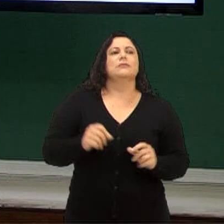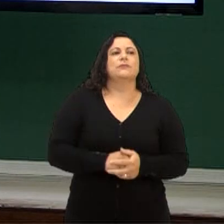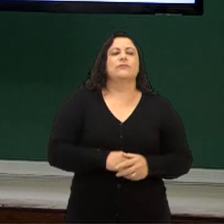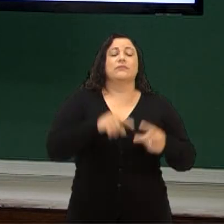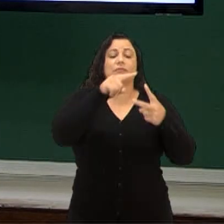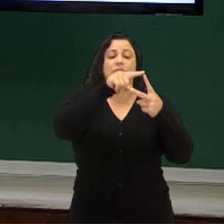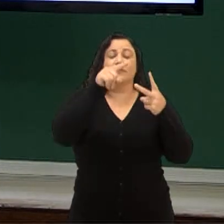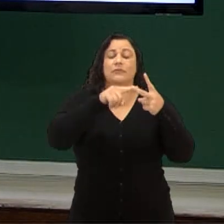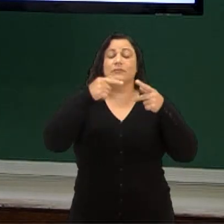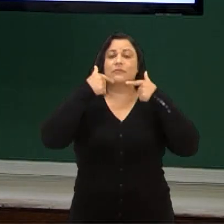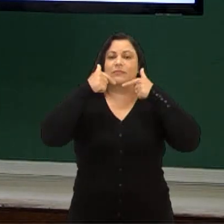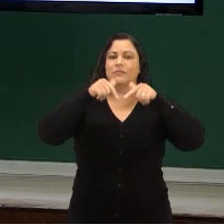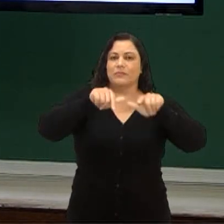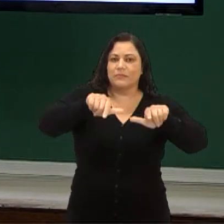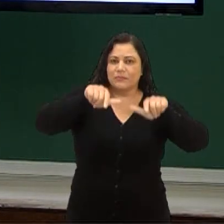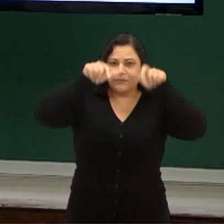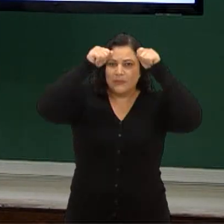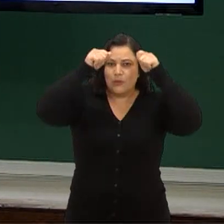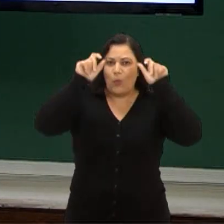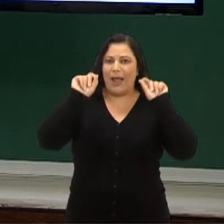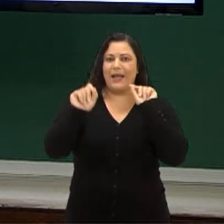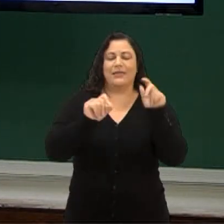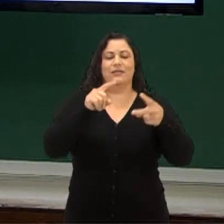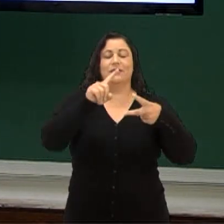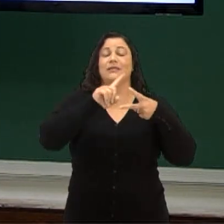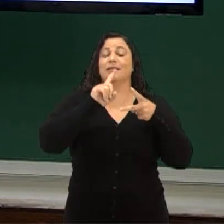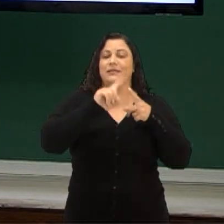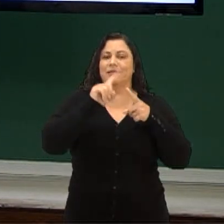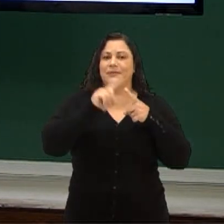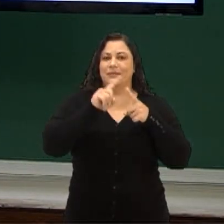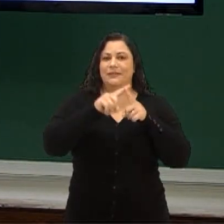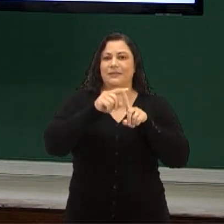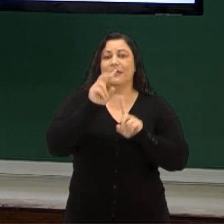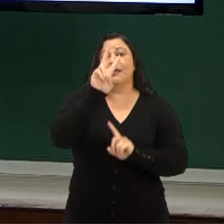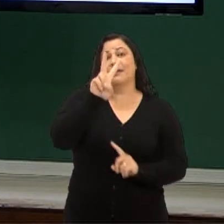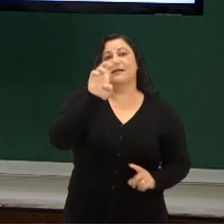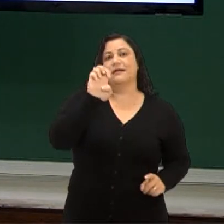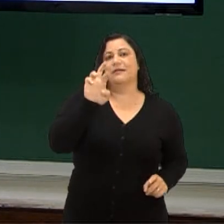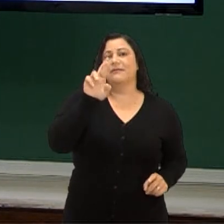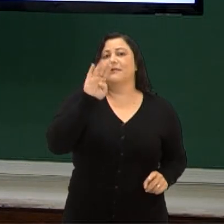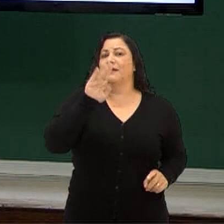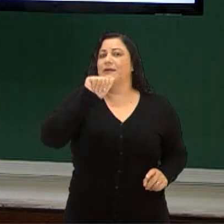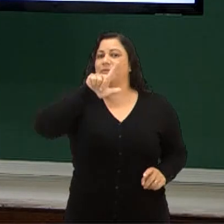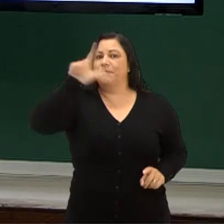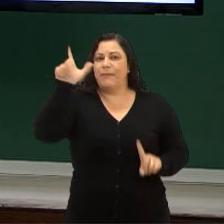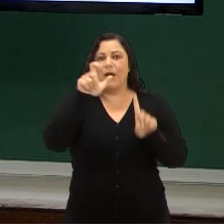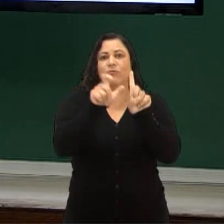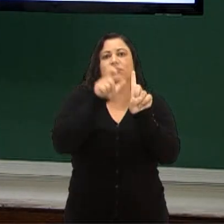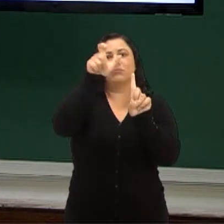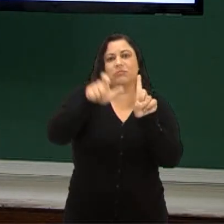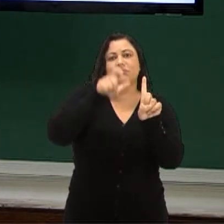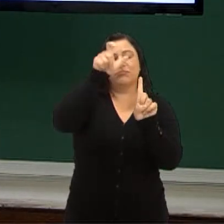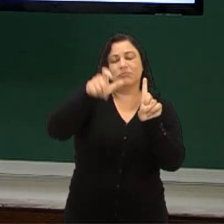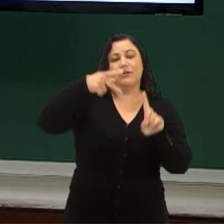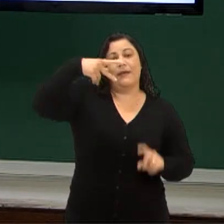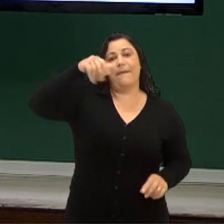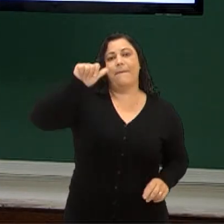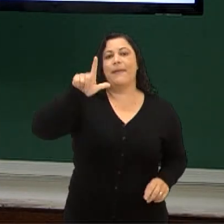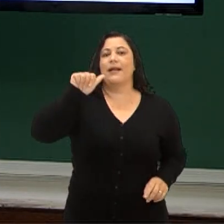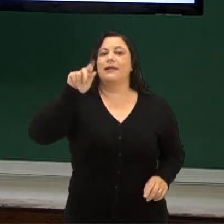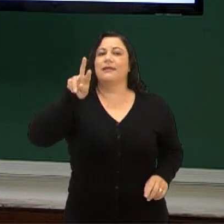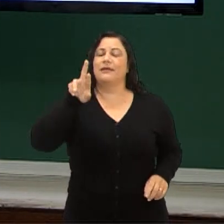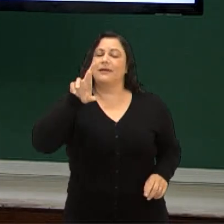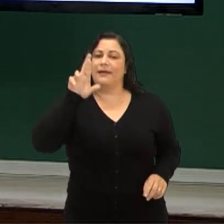duas linguagens, a linguagem verbal, que são as palavras, e a não verbal, que são as imagens, a